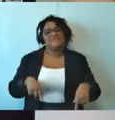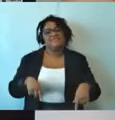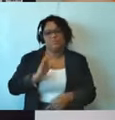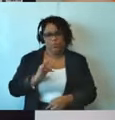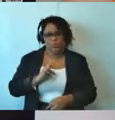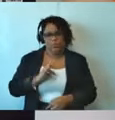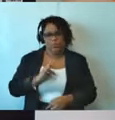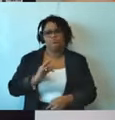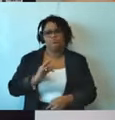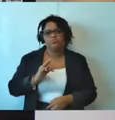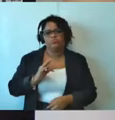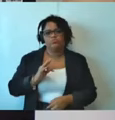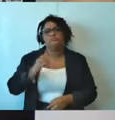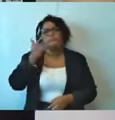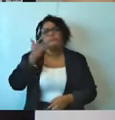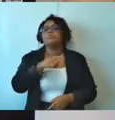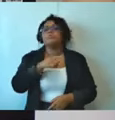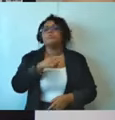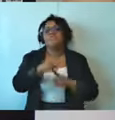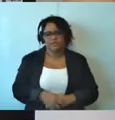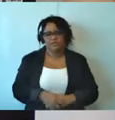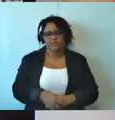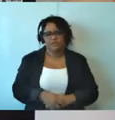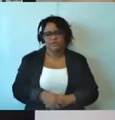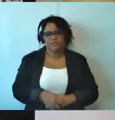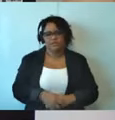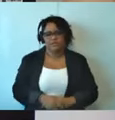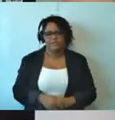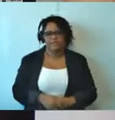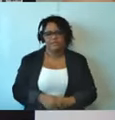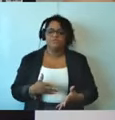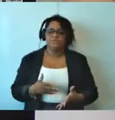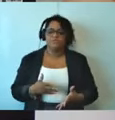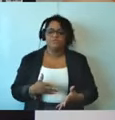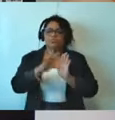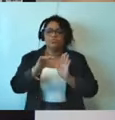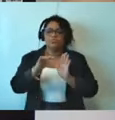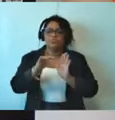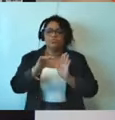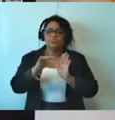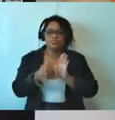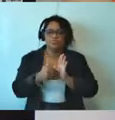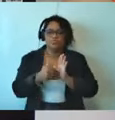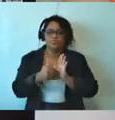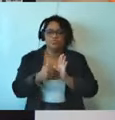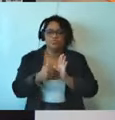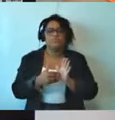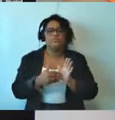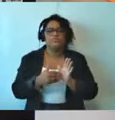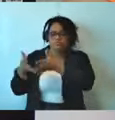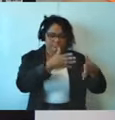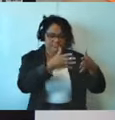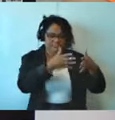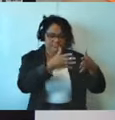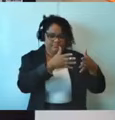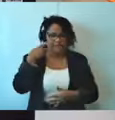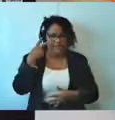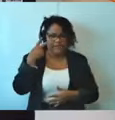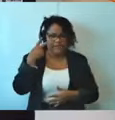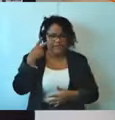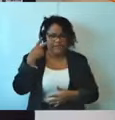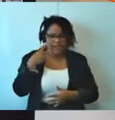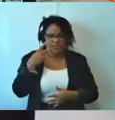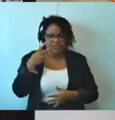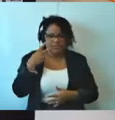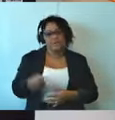que quiserem fazer o uso da fala, e na sequência a gente vai passar aí para todos os nossos convidados. Então, quem